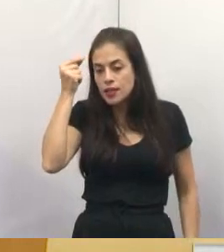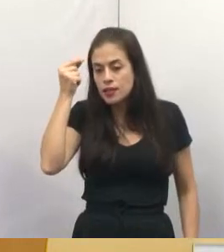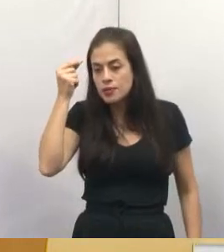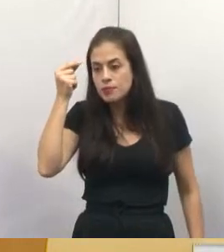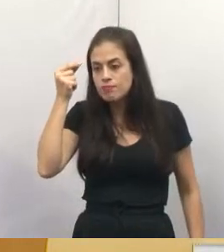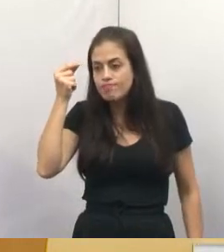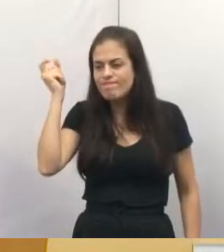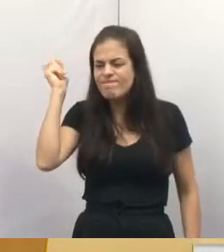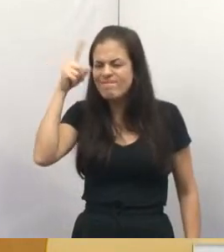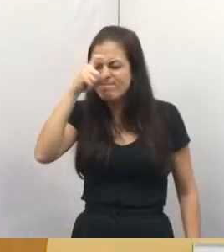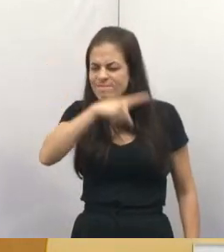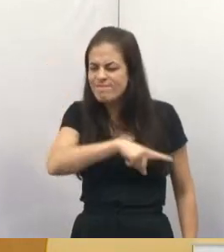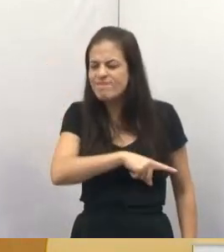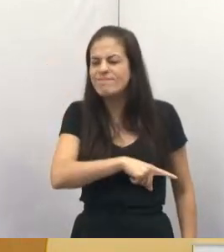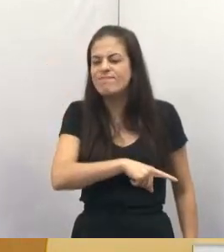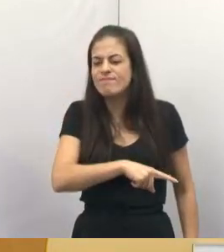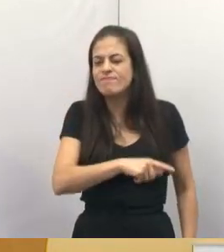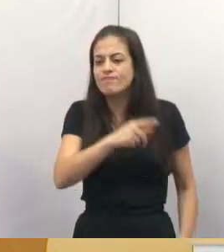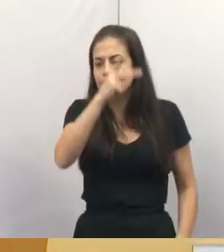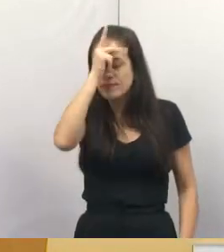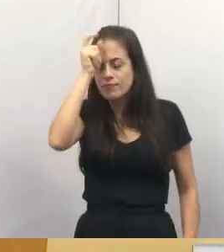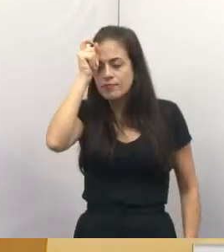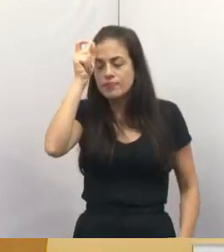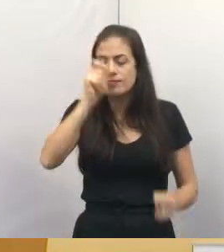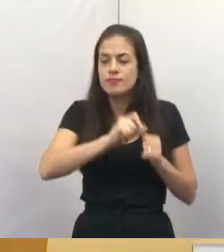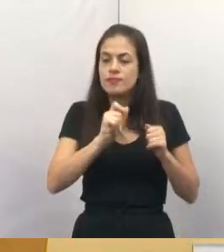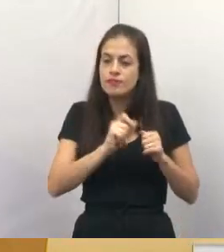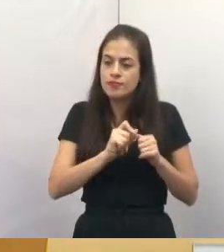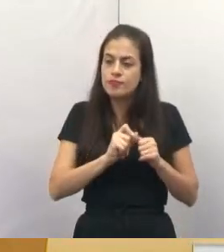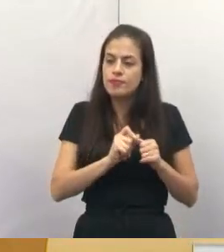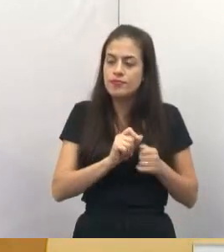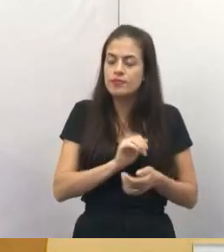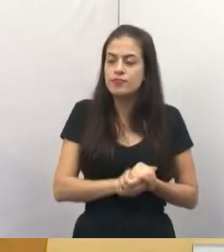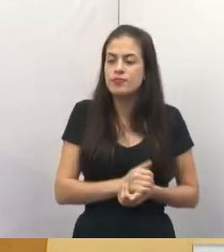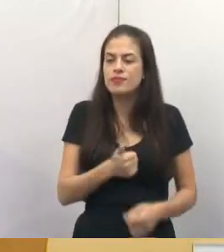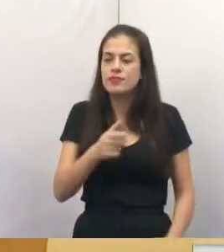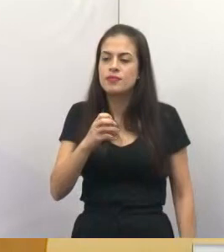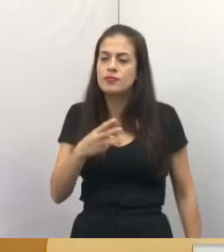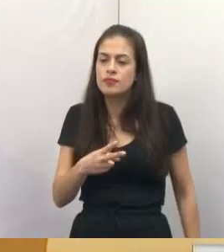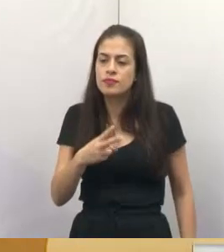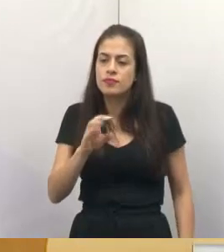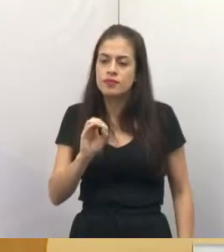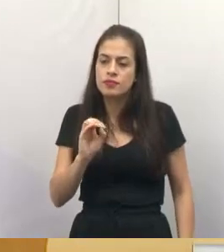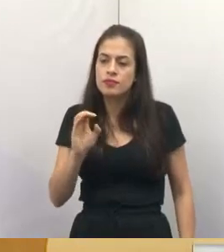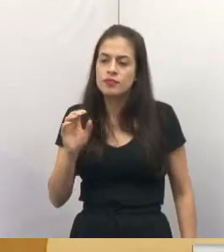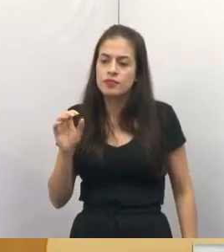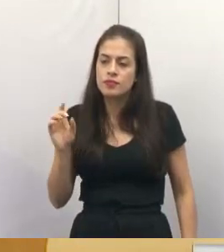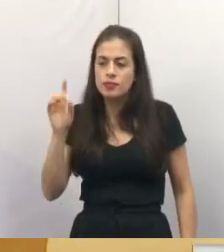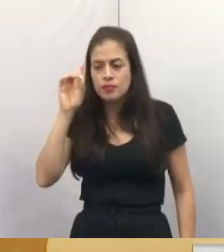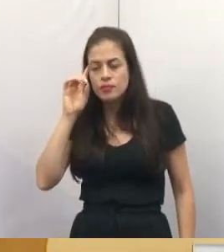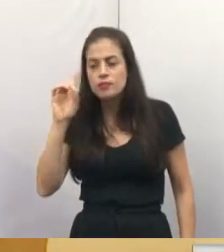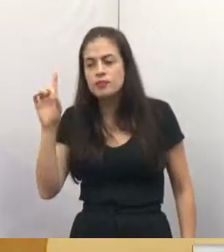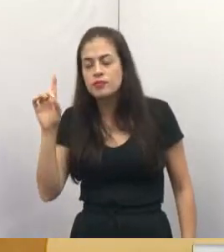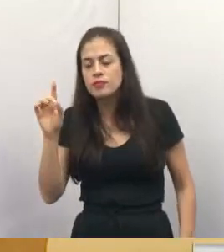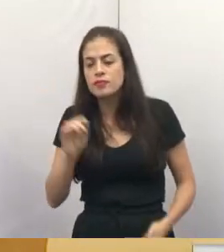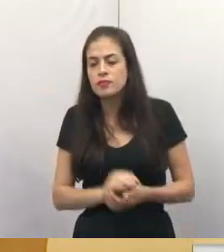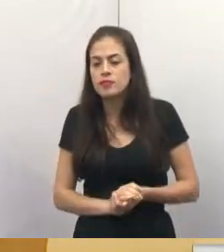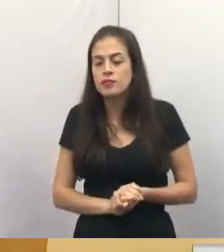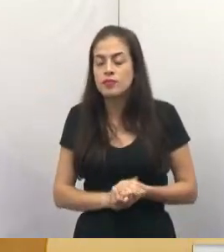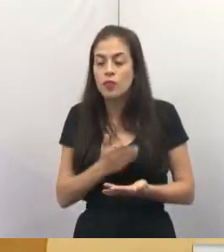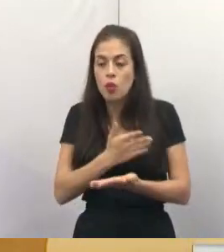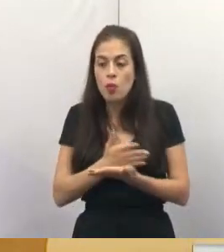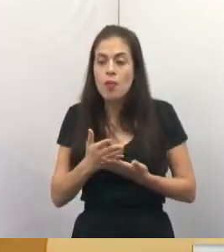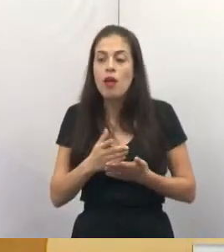isso em 120 dias por causa dos contratos com a empresa do cartão. A gente até prorrogou para que entre em vigor esse projeto